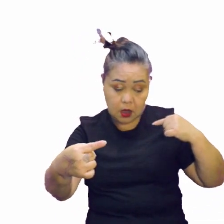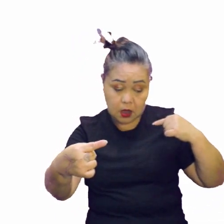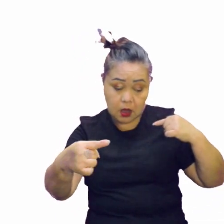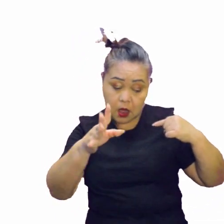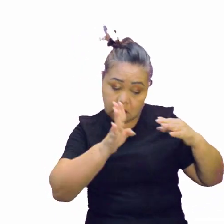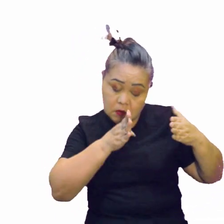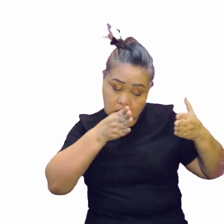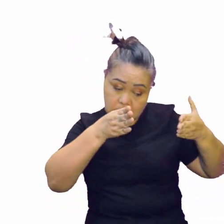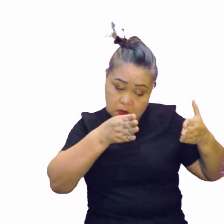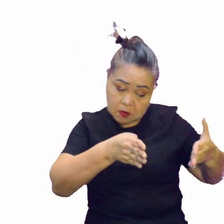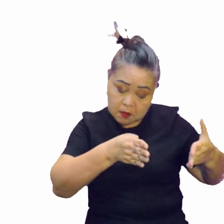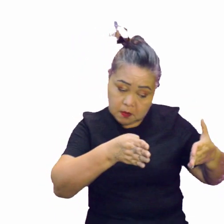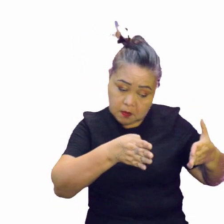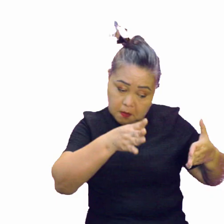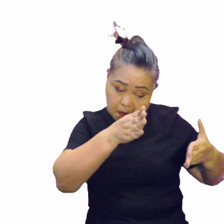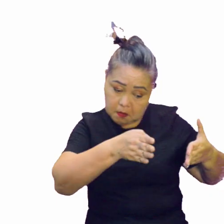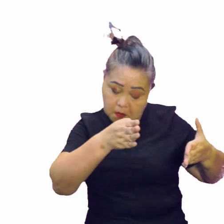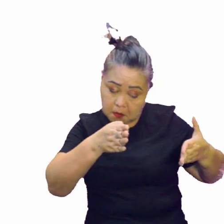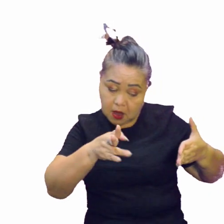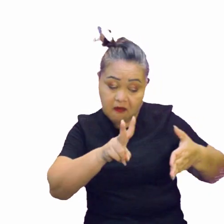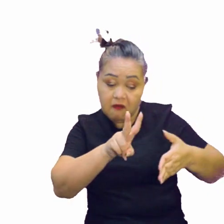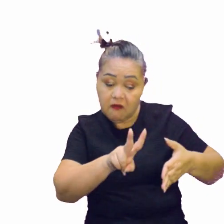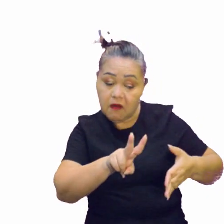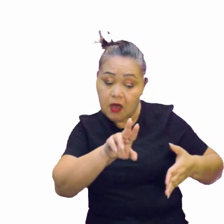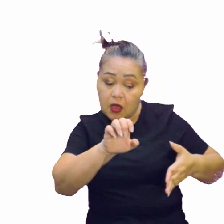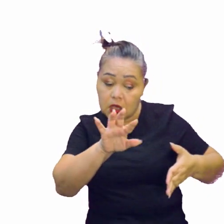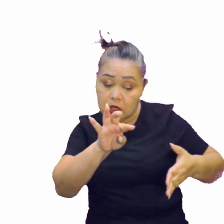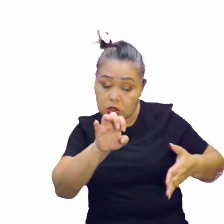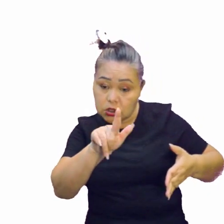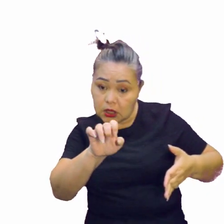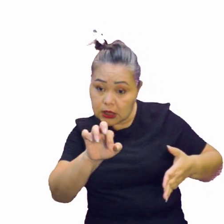determinadas partes vegetais. Sistema